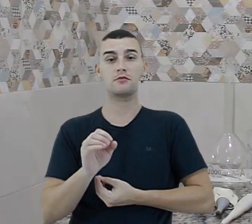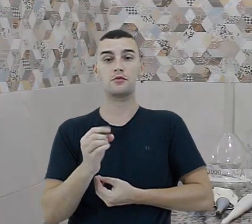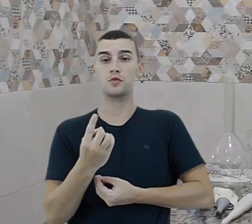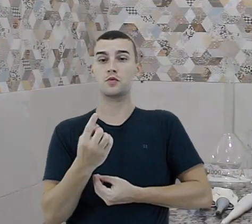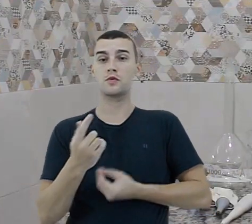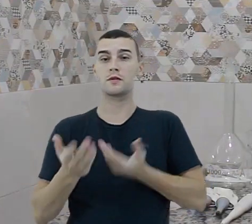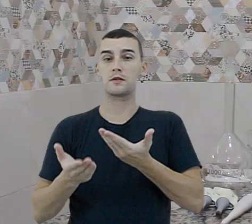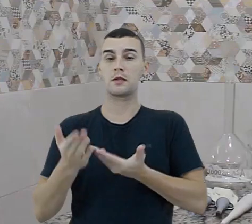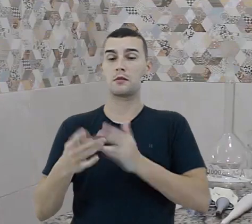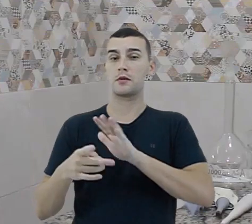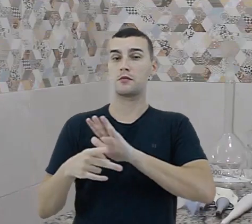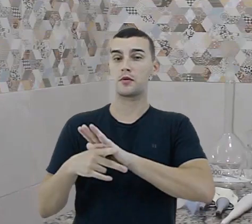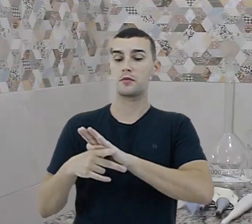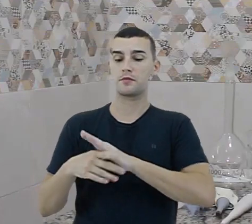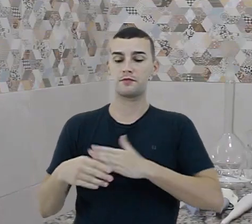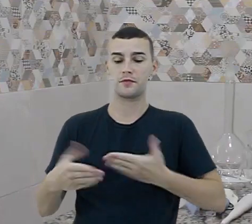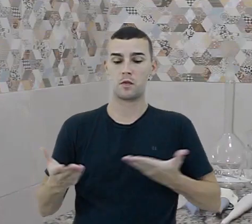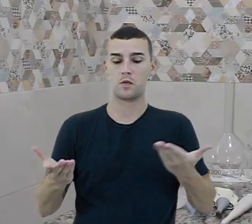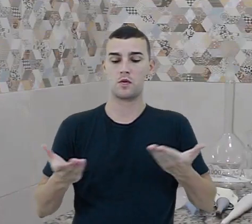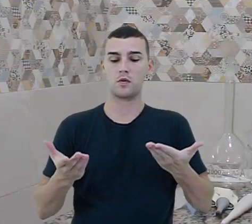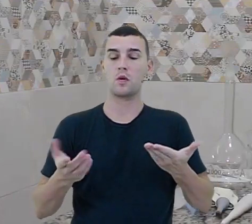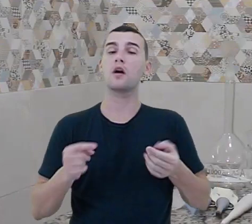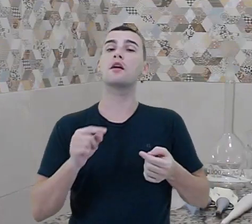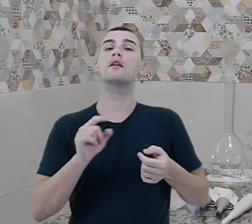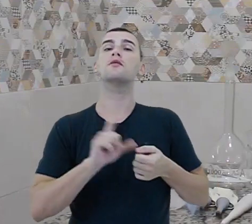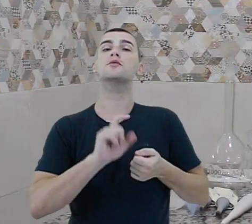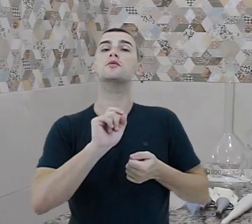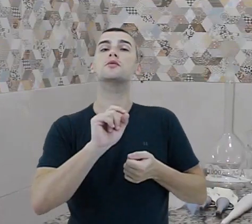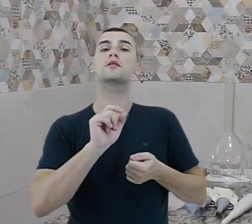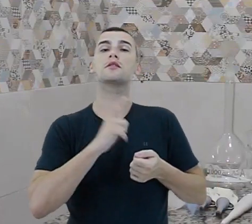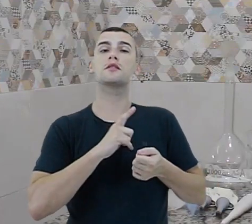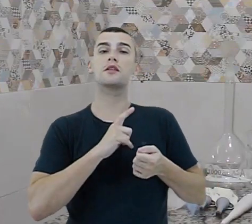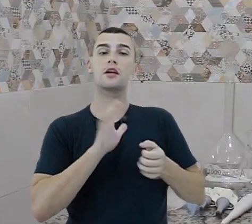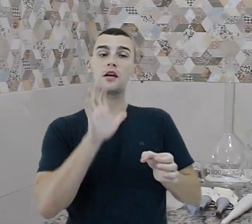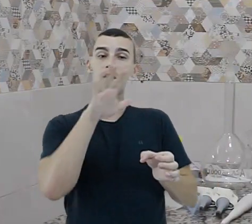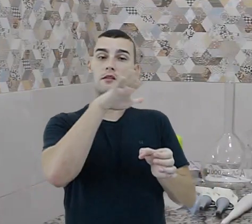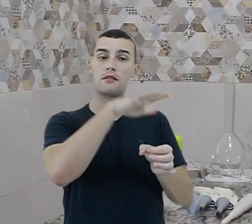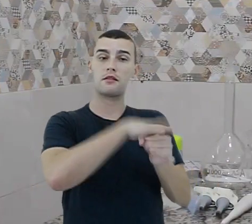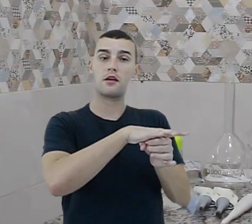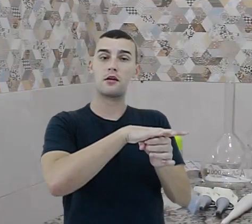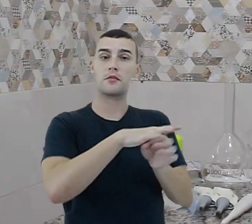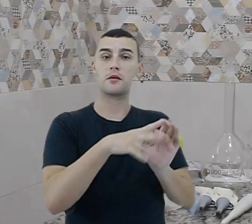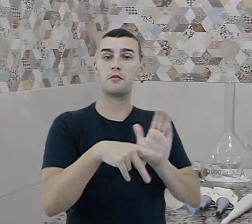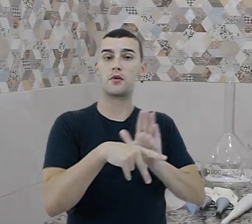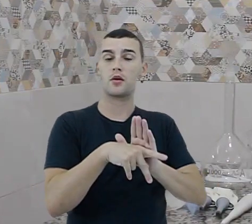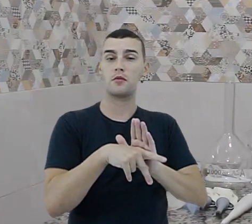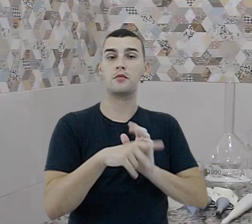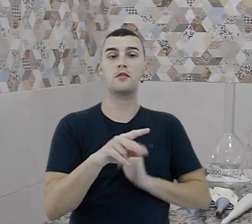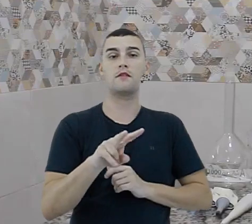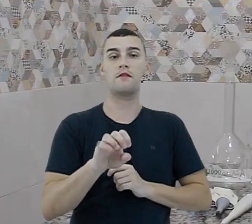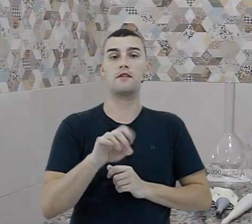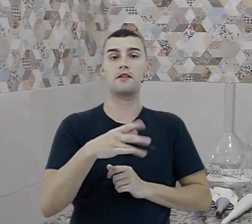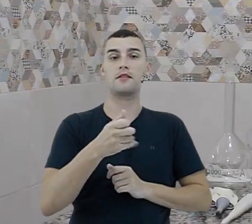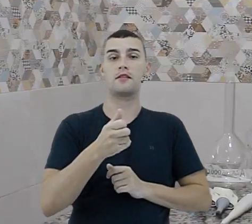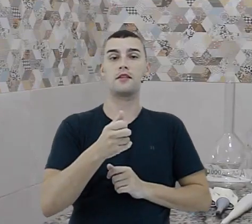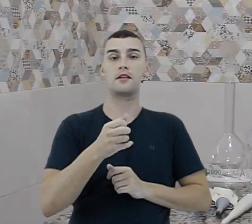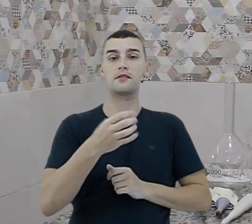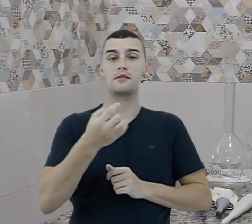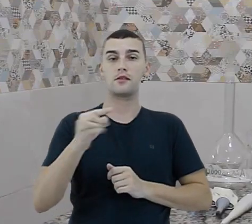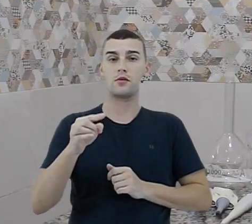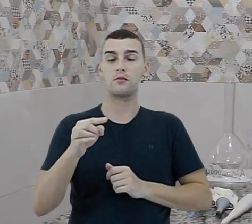0,01 grama por ml. O que eu faço? Isso aqui é uma tampa de vedação e essa tampa de vedação ela serve para